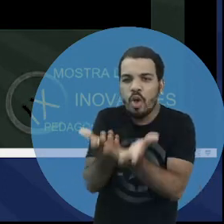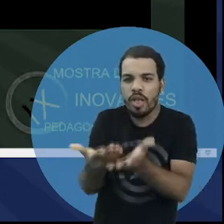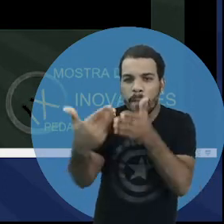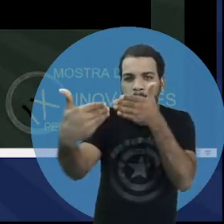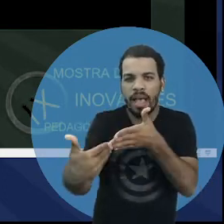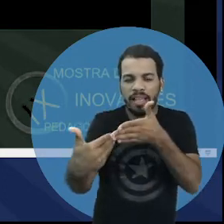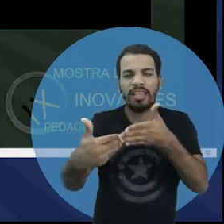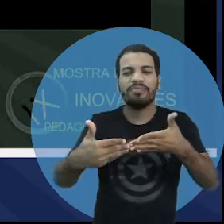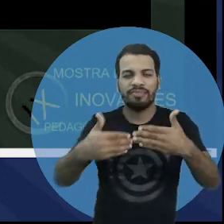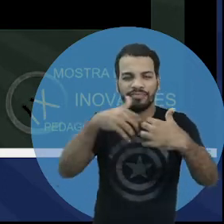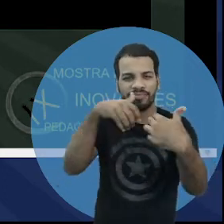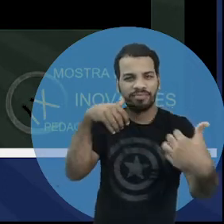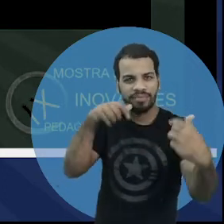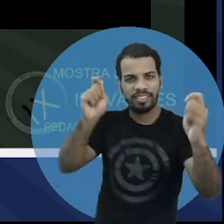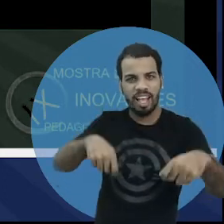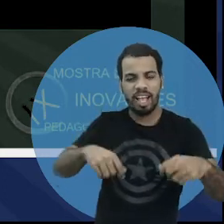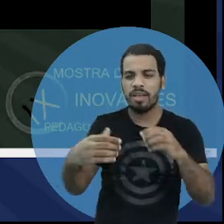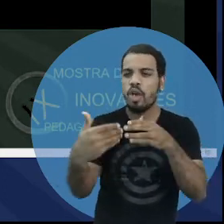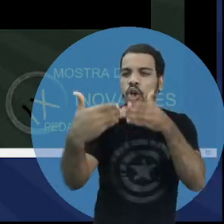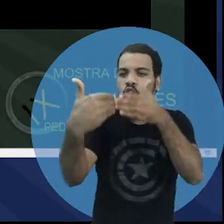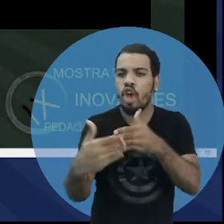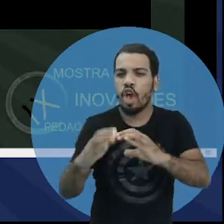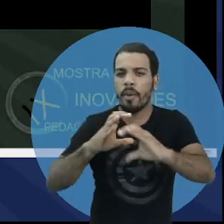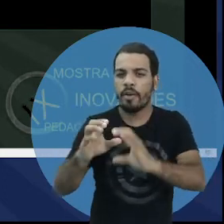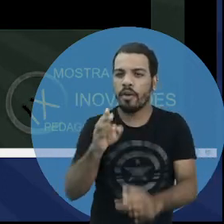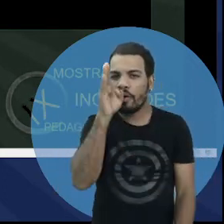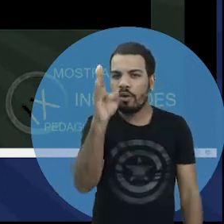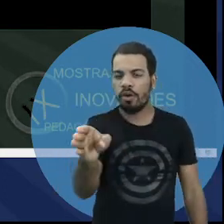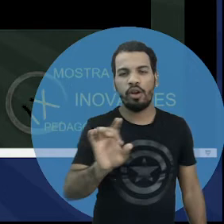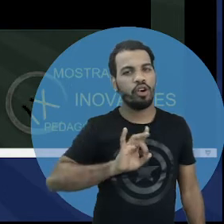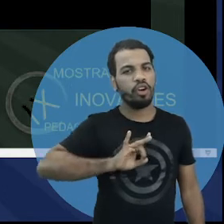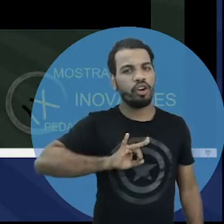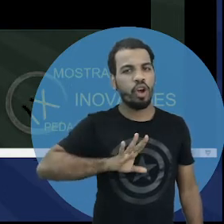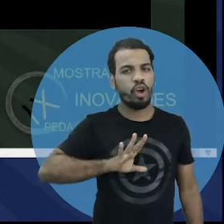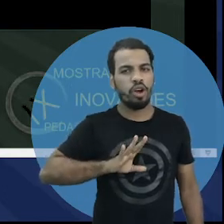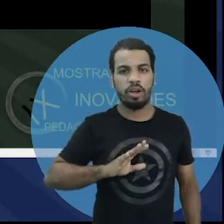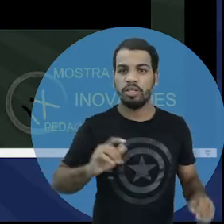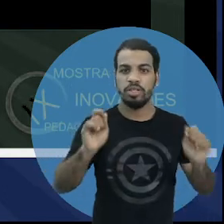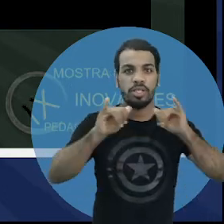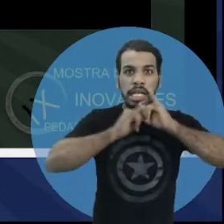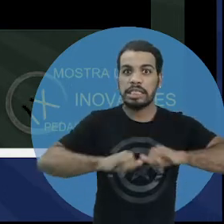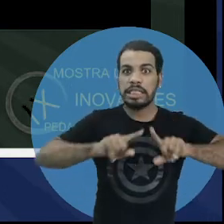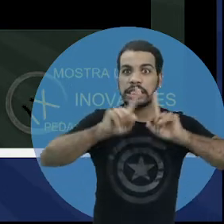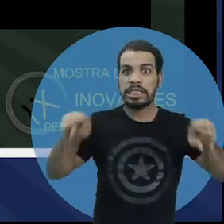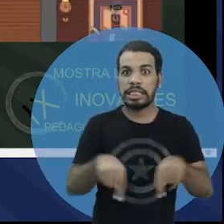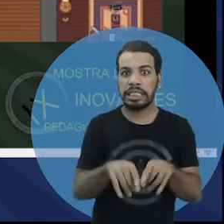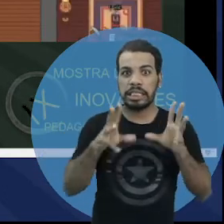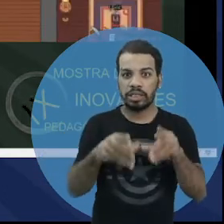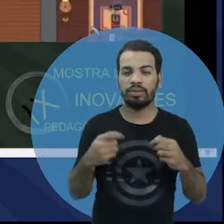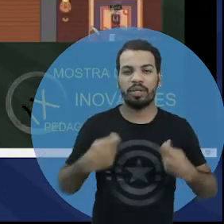seu professor, uma comunicação apenas com ele. Você não precisa se comunicar com a sala inteira. Pode passar.